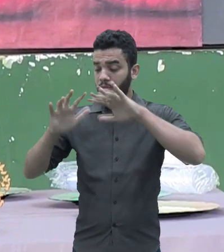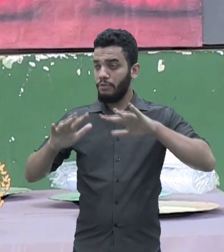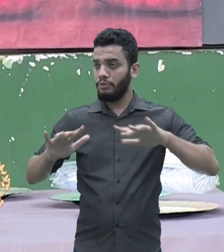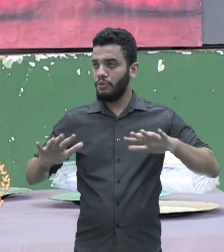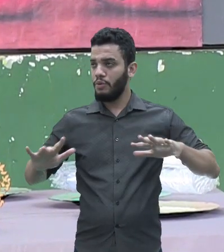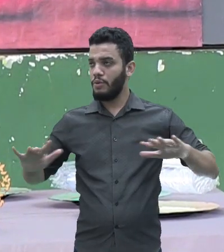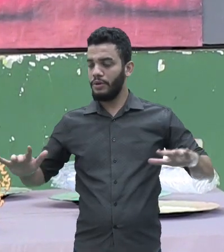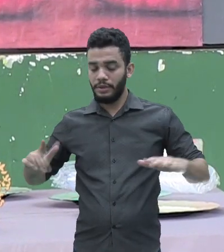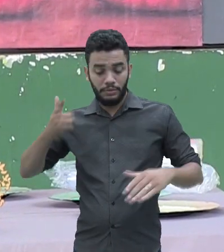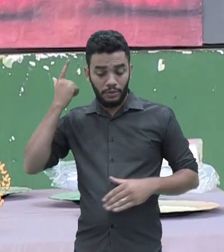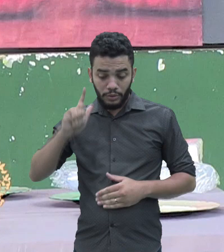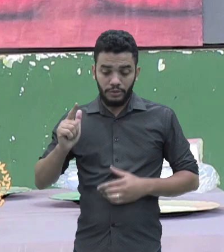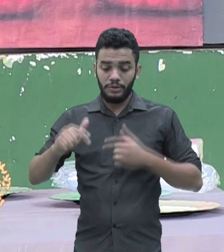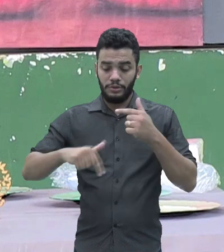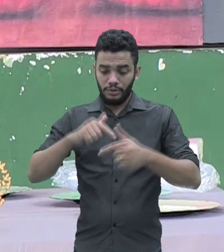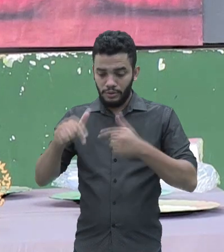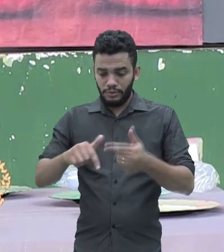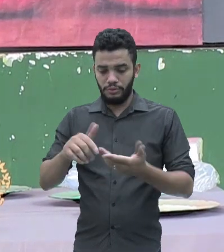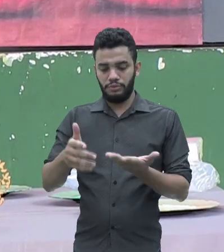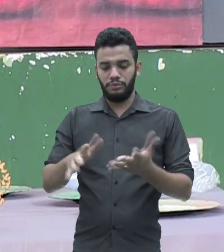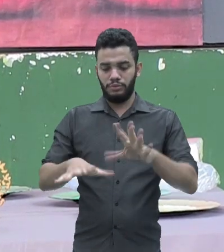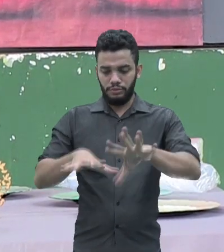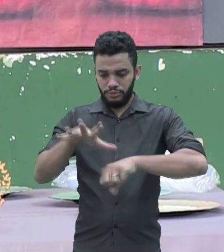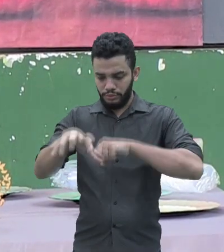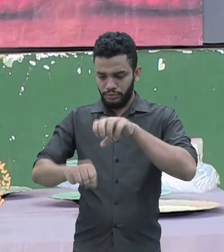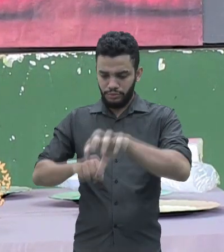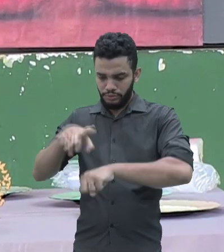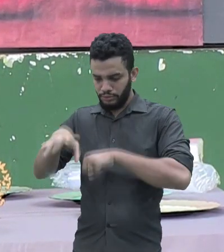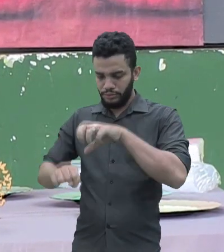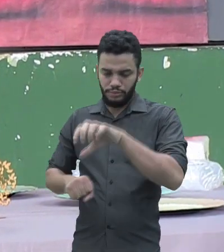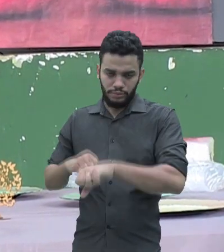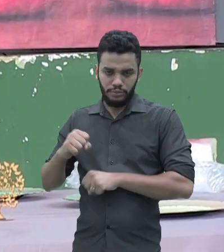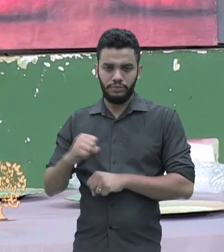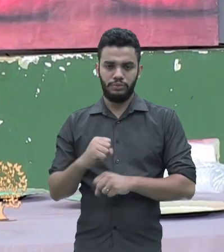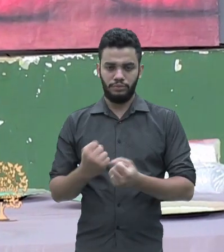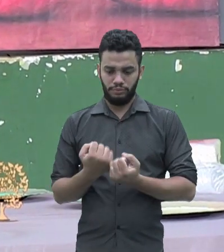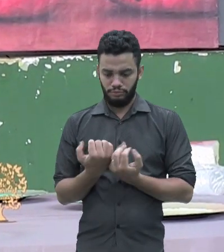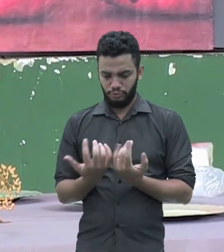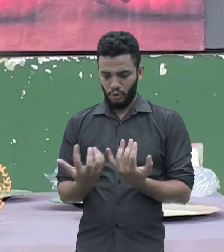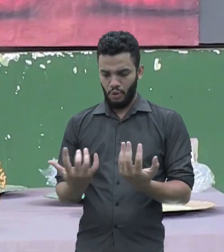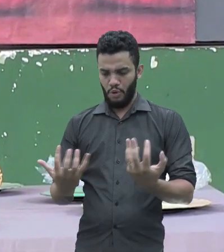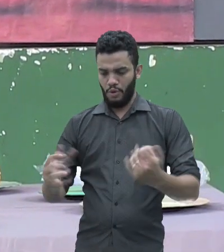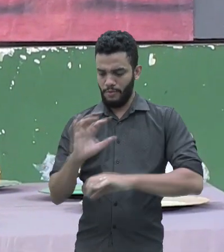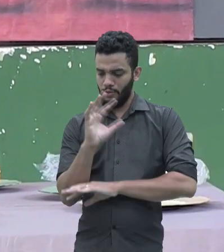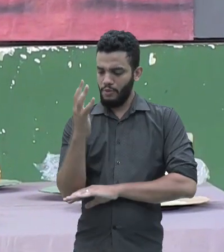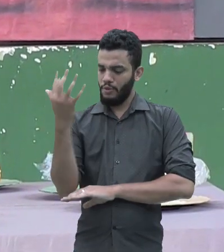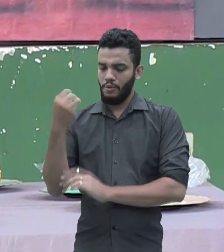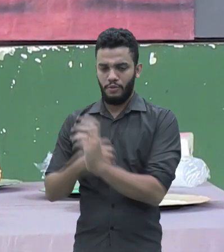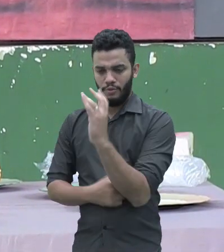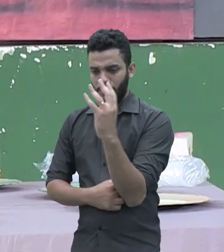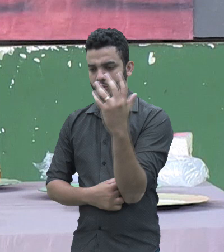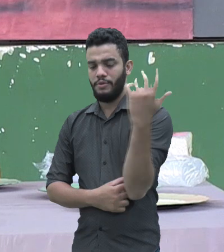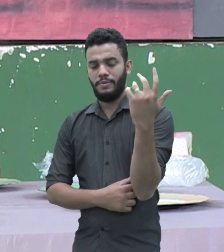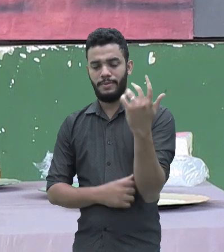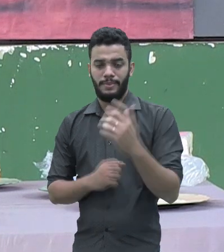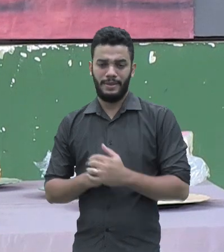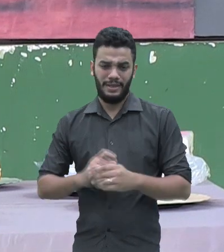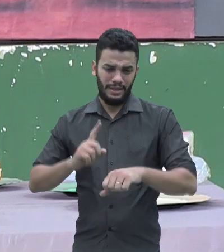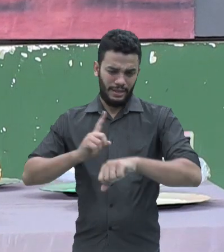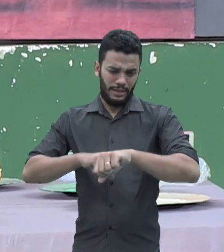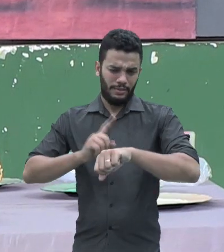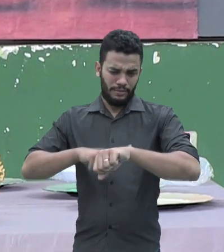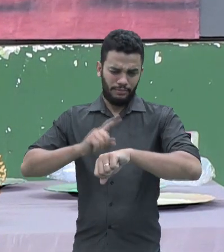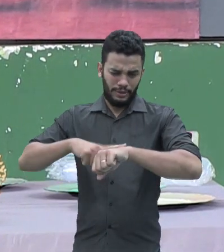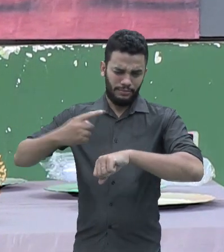E depois de um período muito longo de seca, veio a grandiosa chuva,